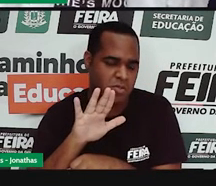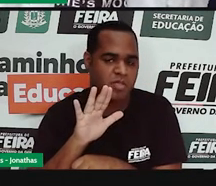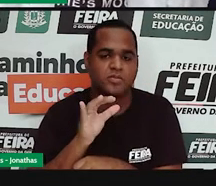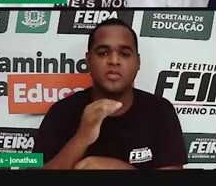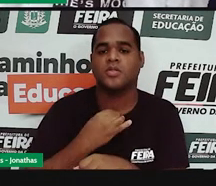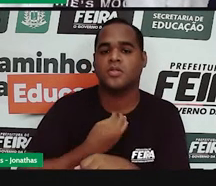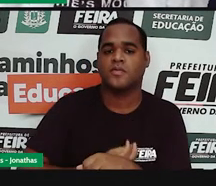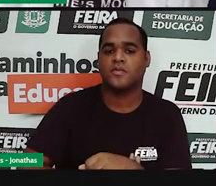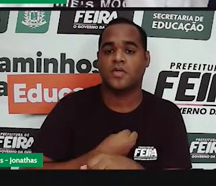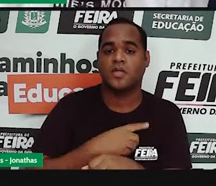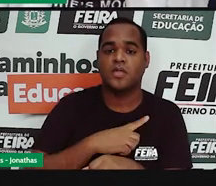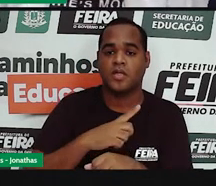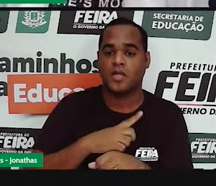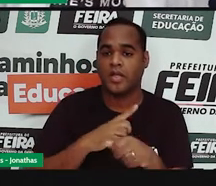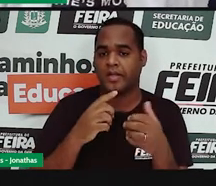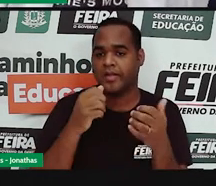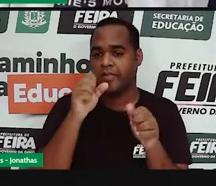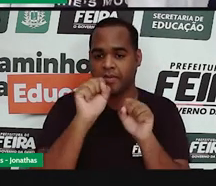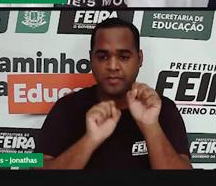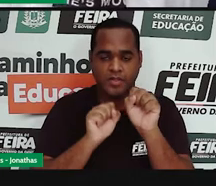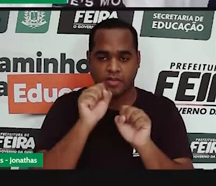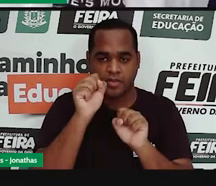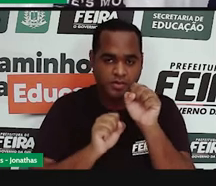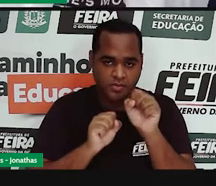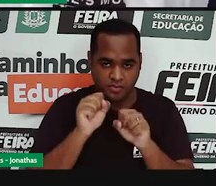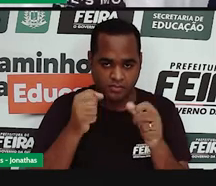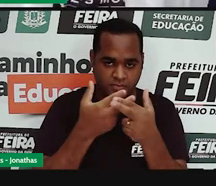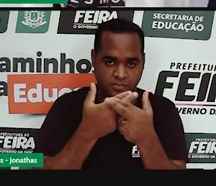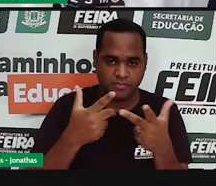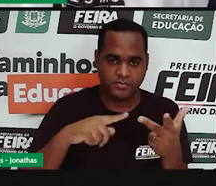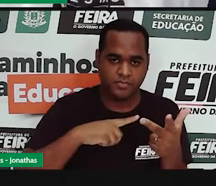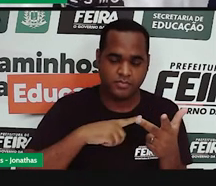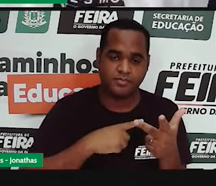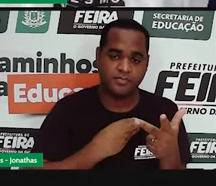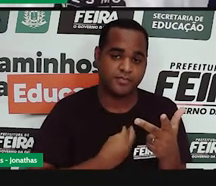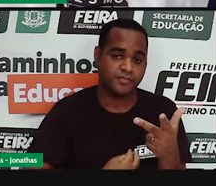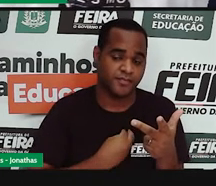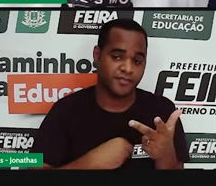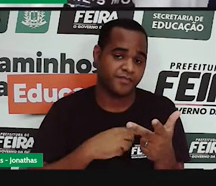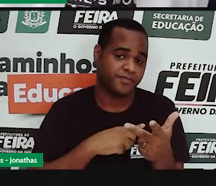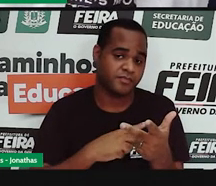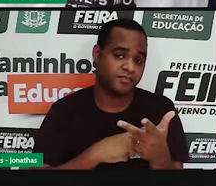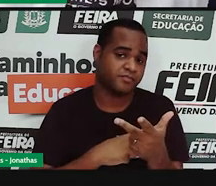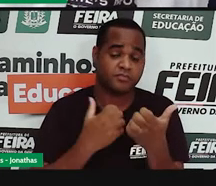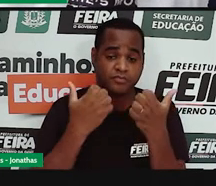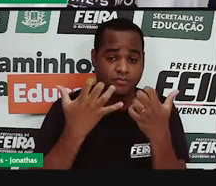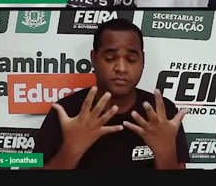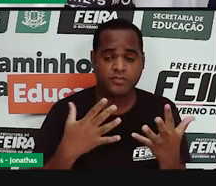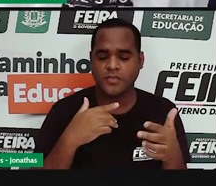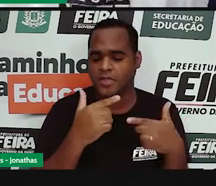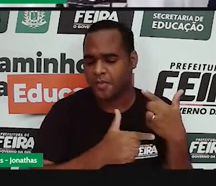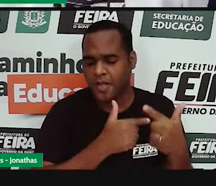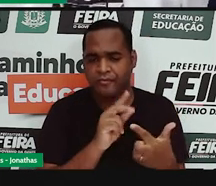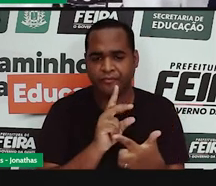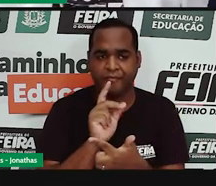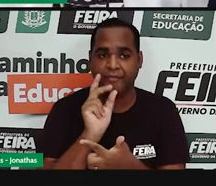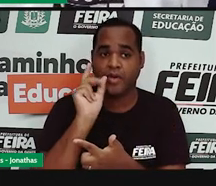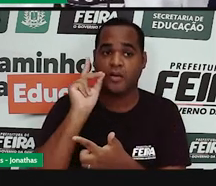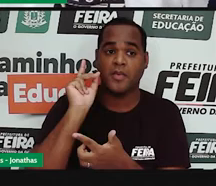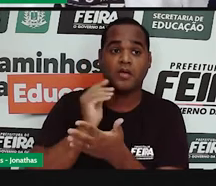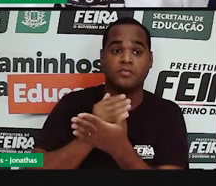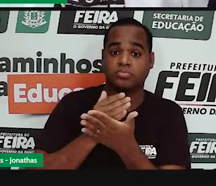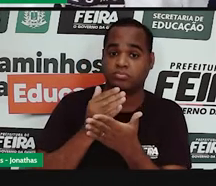fábrica estão lidando aí com motores, né? Para vocês verem que trabalho tem desde a dimensão